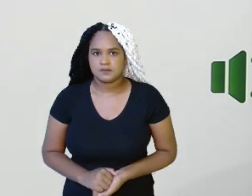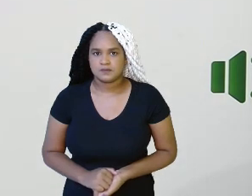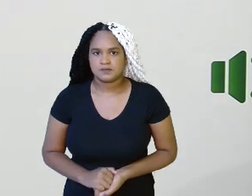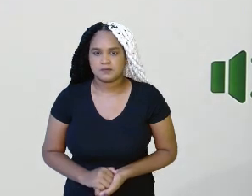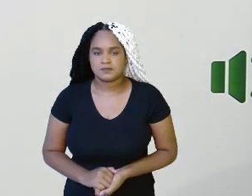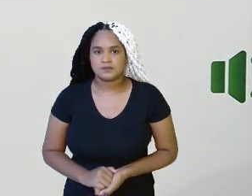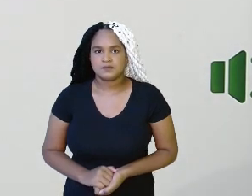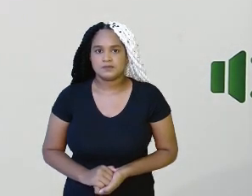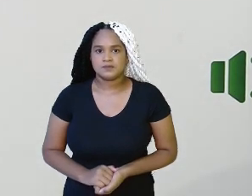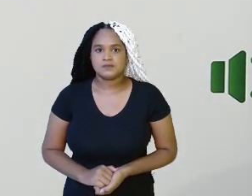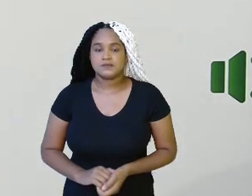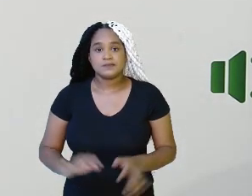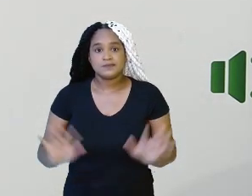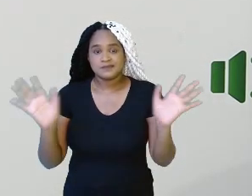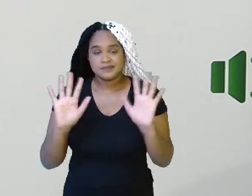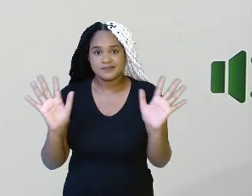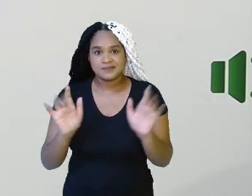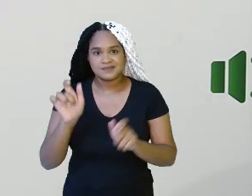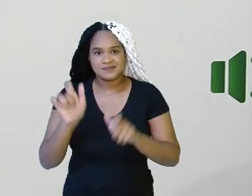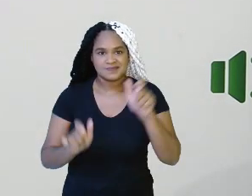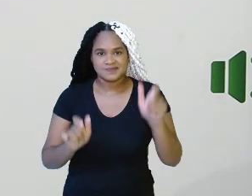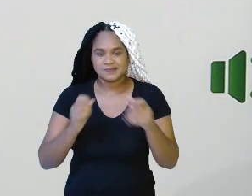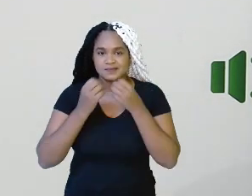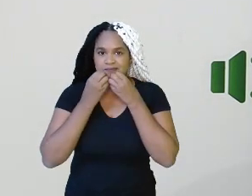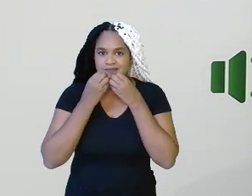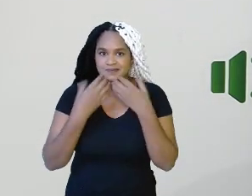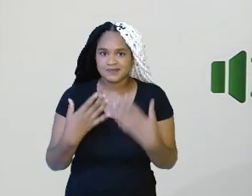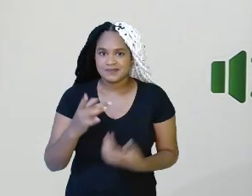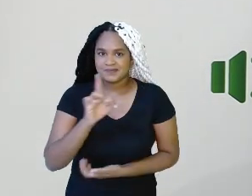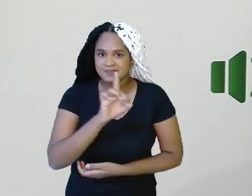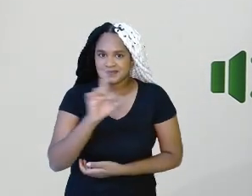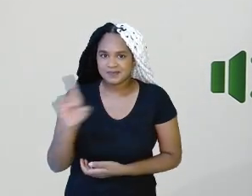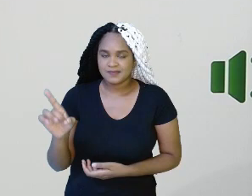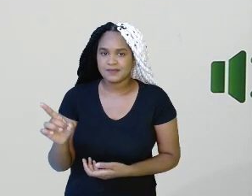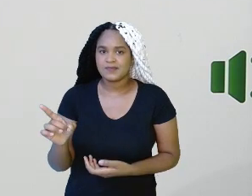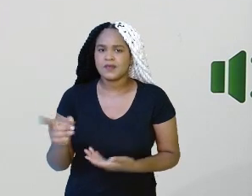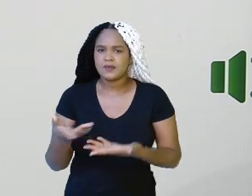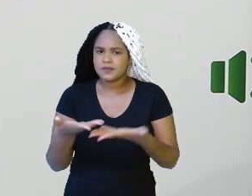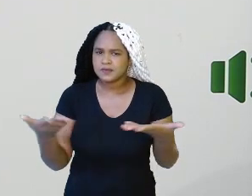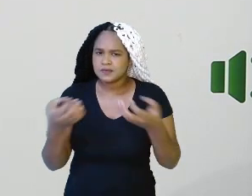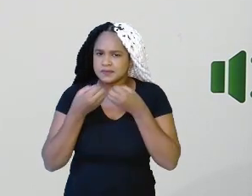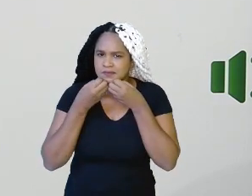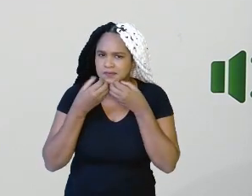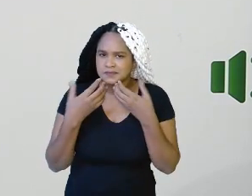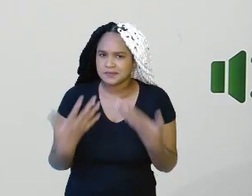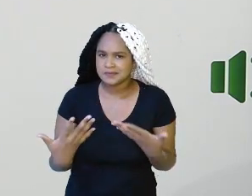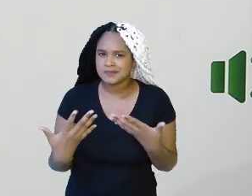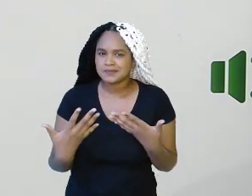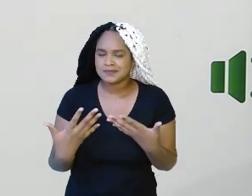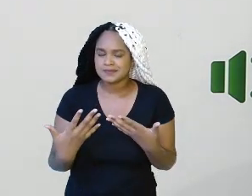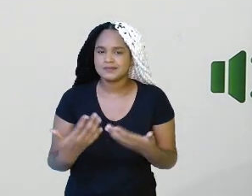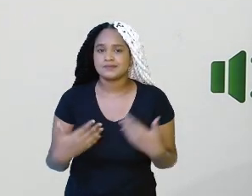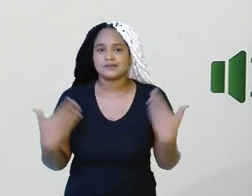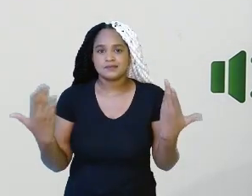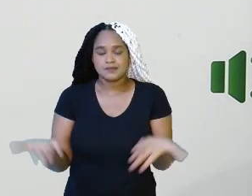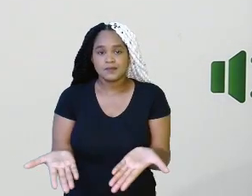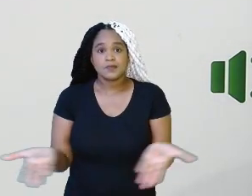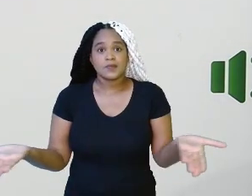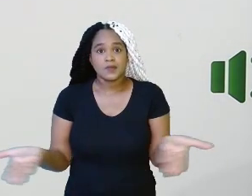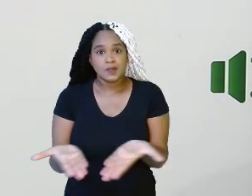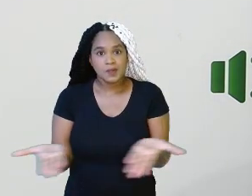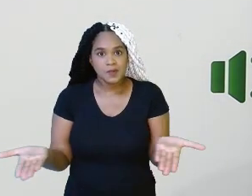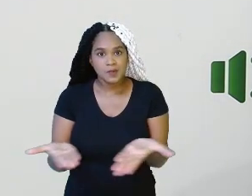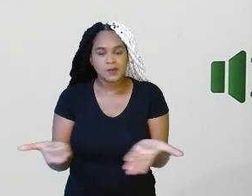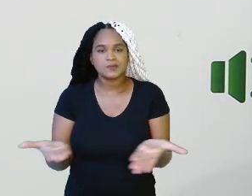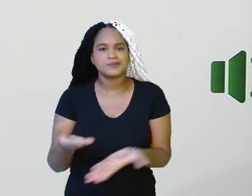pessoal, bom dia! E aí, como estão vocês nessa manhã de quinta-feira? Tudo tranquilo? Tudo bem? Hoje a gente teve a